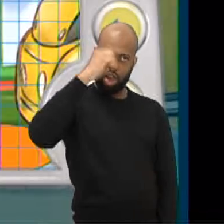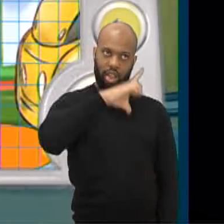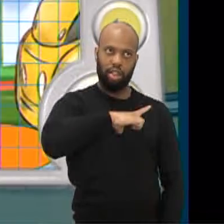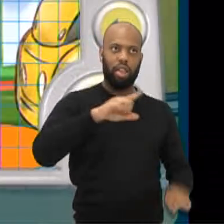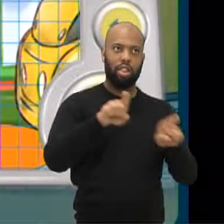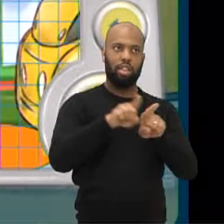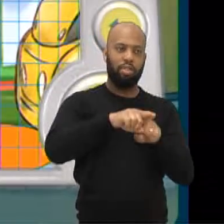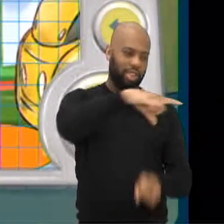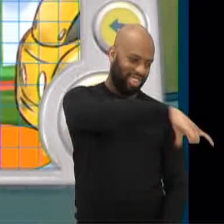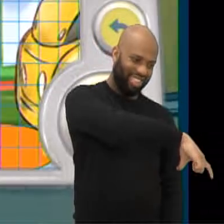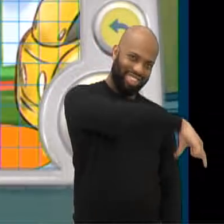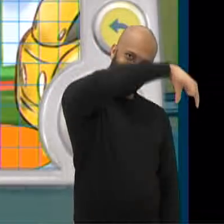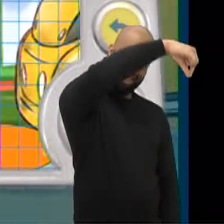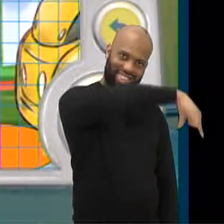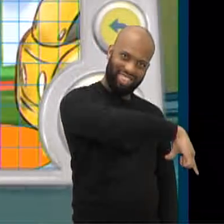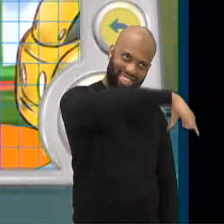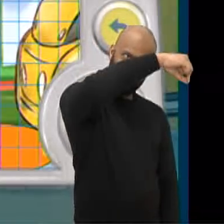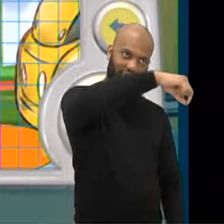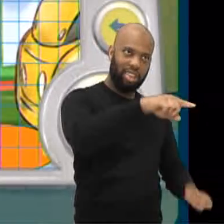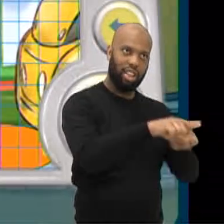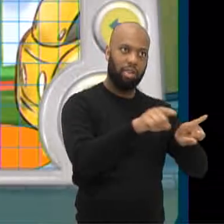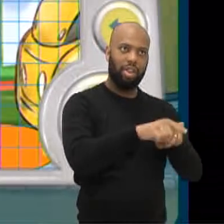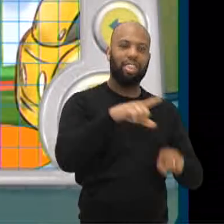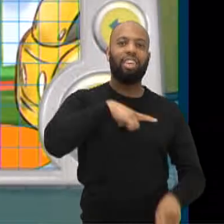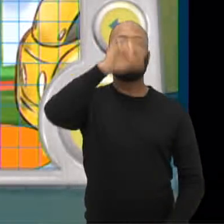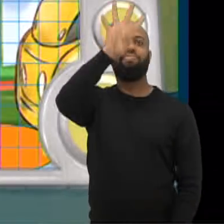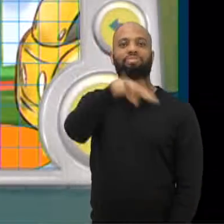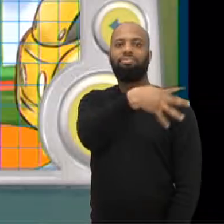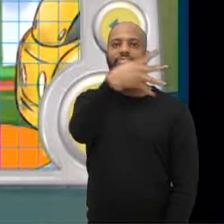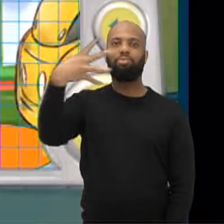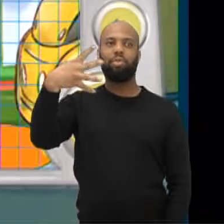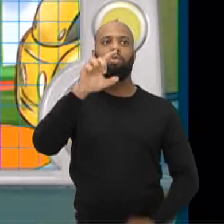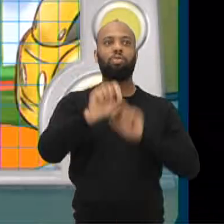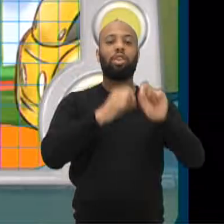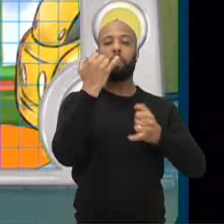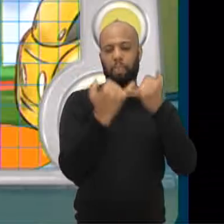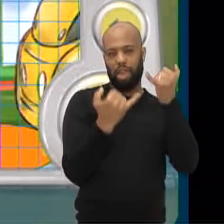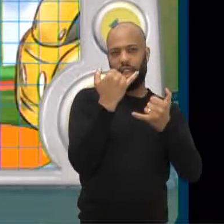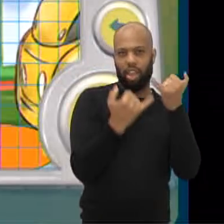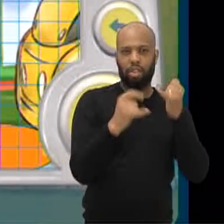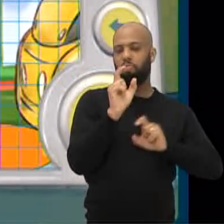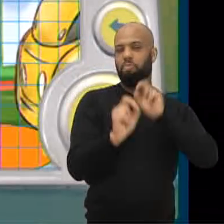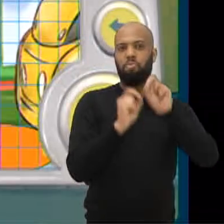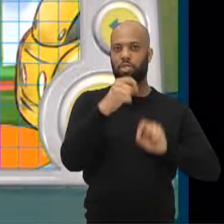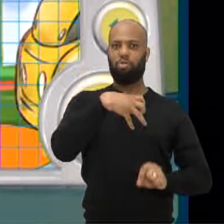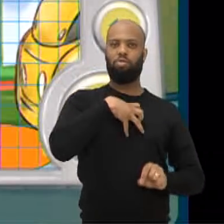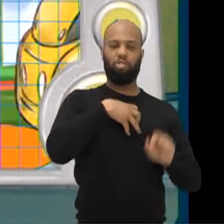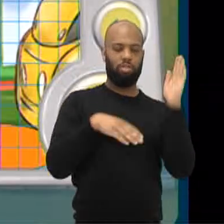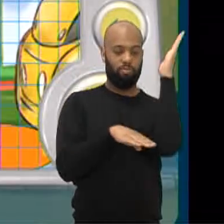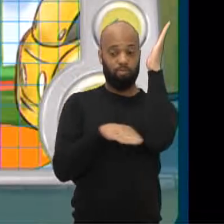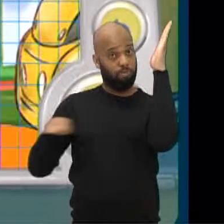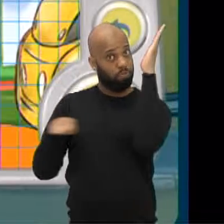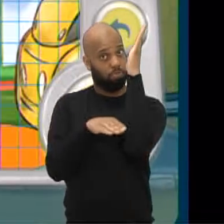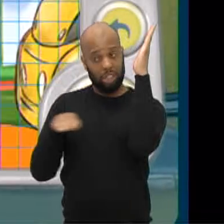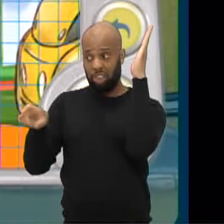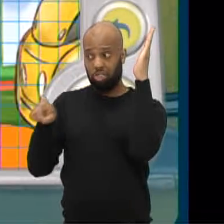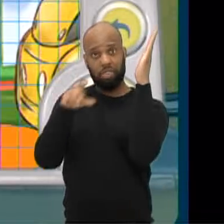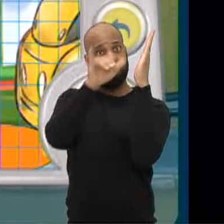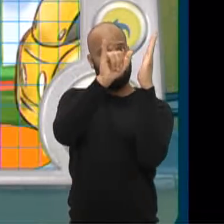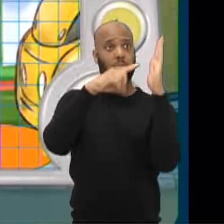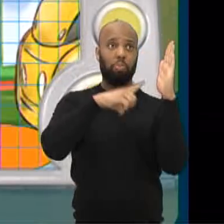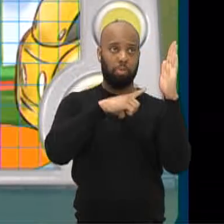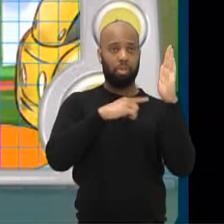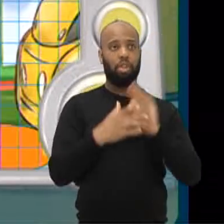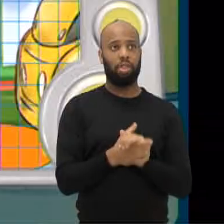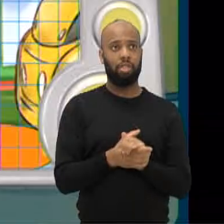malha quadriculada. Perceba que essa malha quadriculada, ela se assemelha bastante com o plano cartesiano. Nós